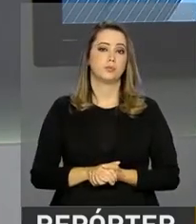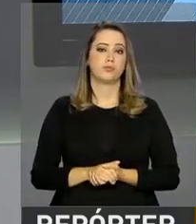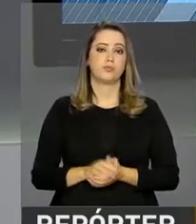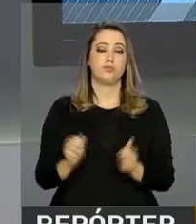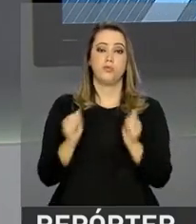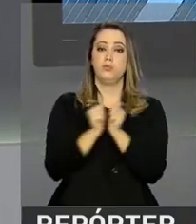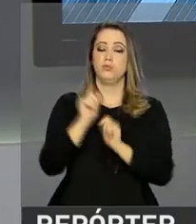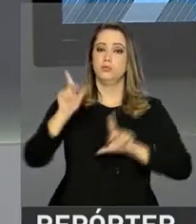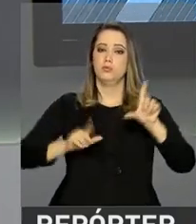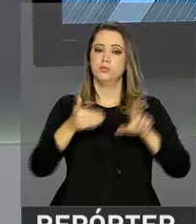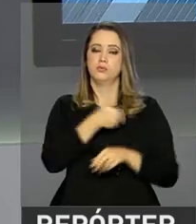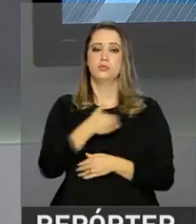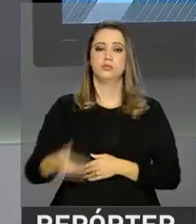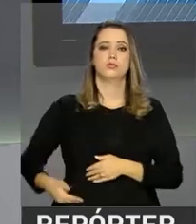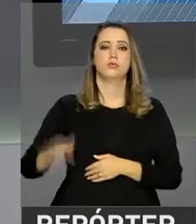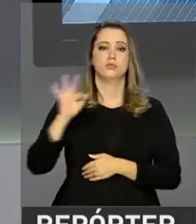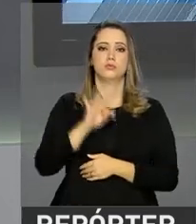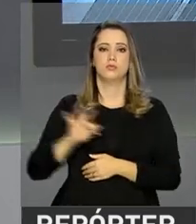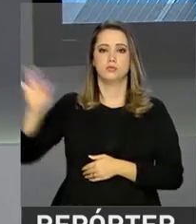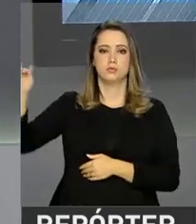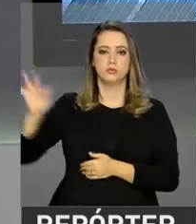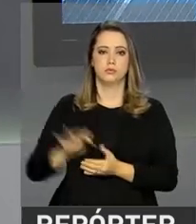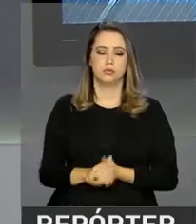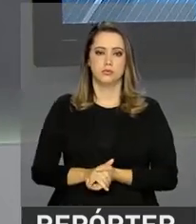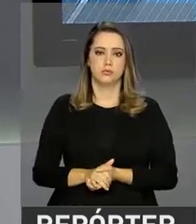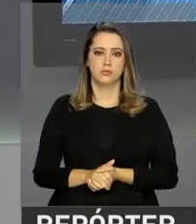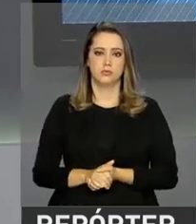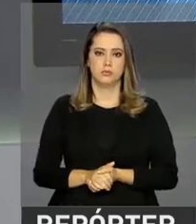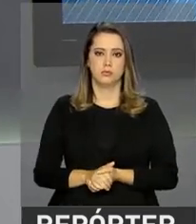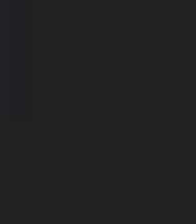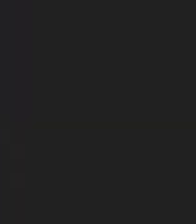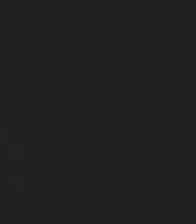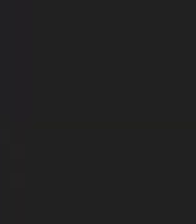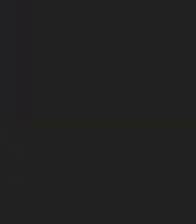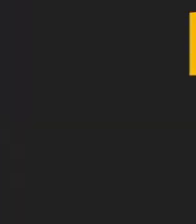continue com a gente aqui na nbr a tv do governo federal